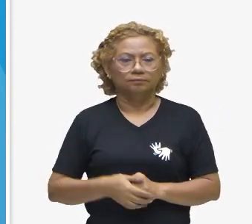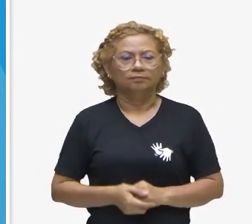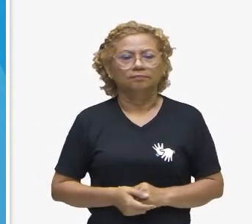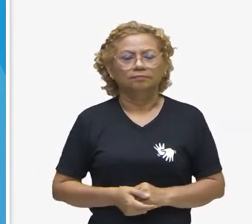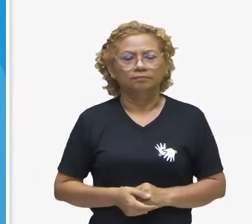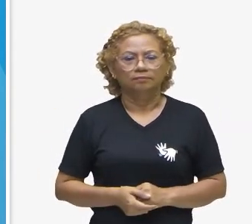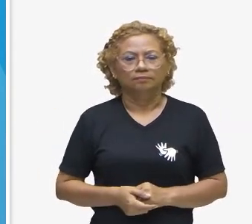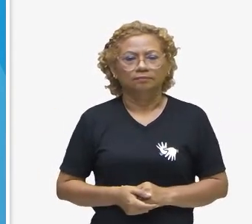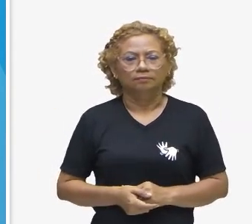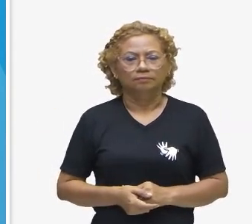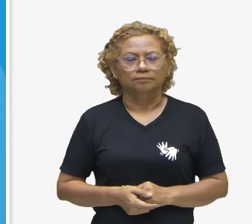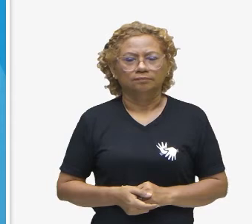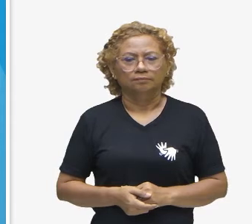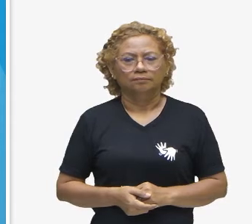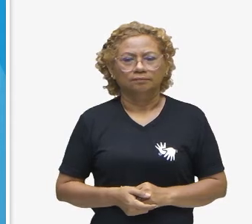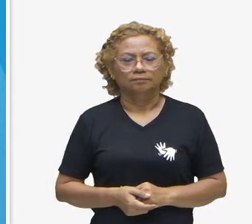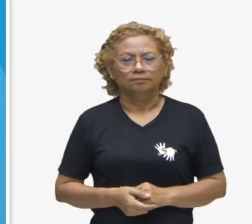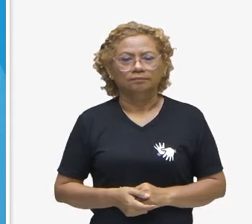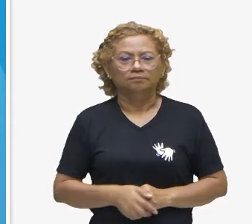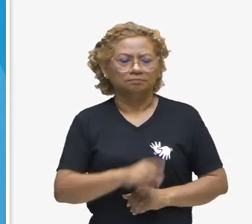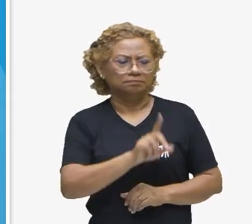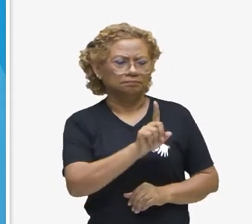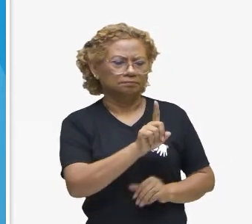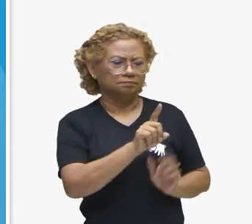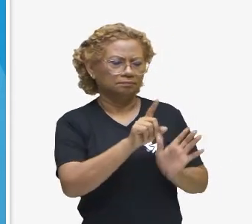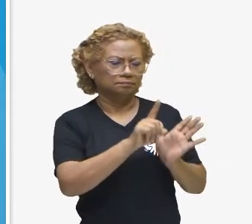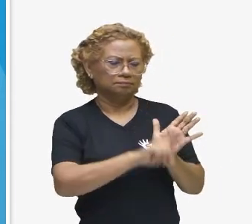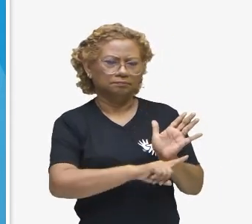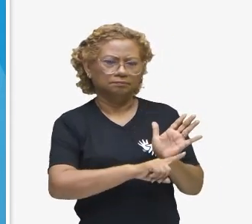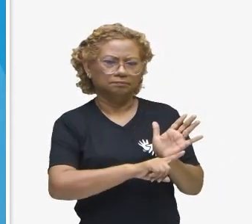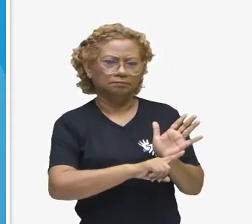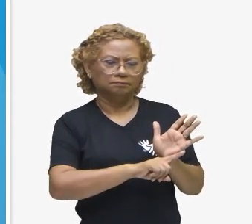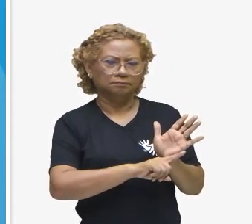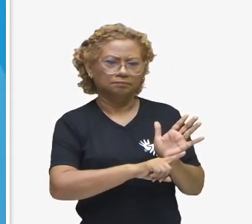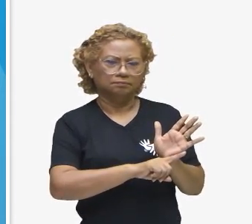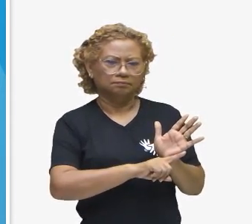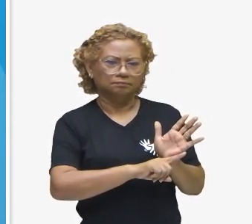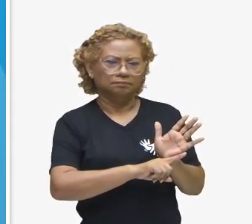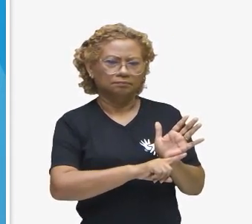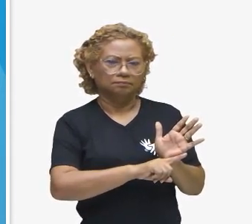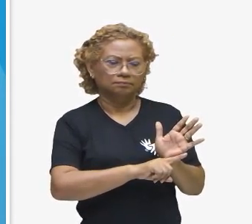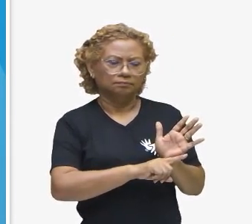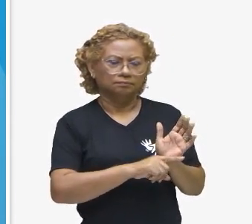esse aqui é o eixo do x, então a gente pode dizer que o domínio da função cosseno